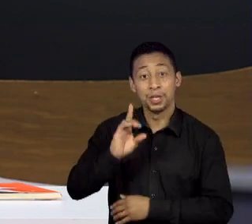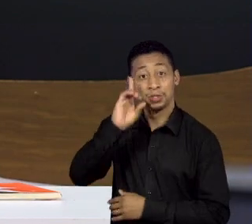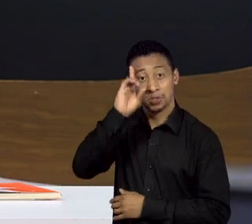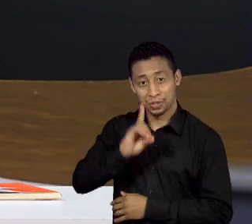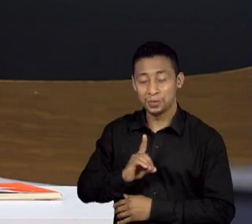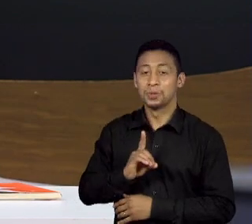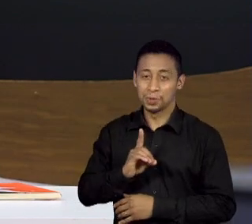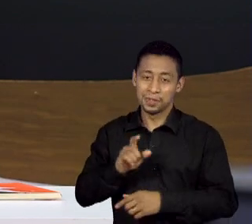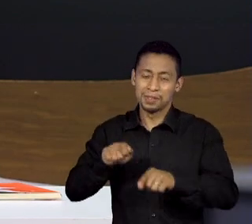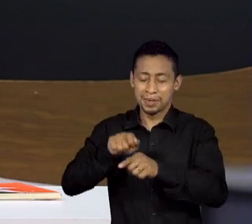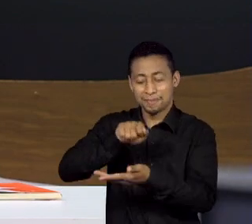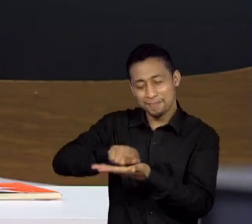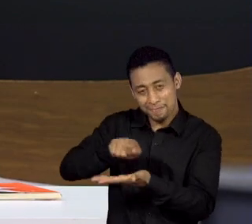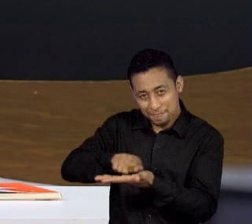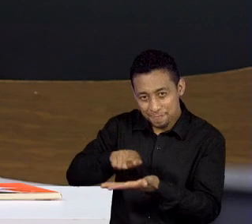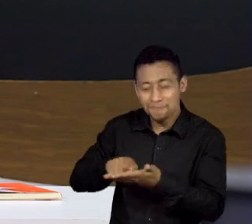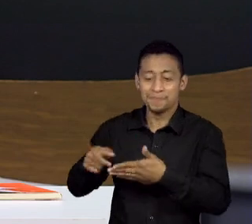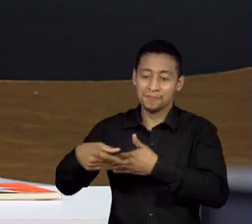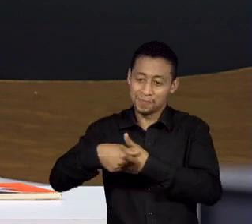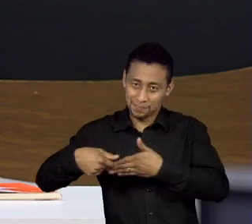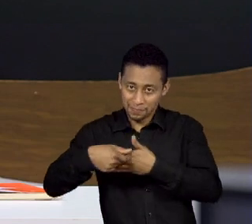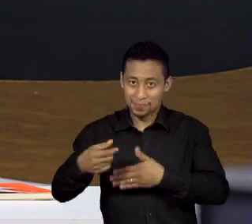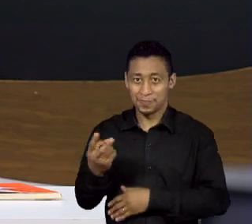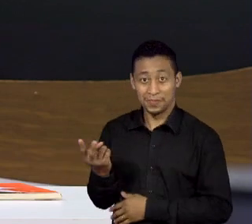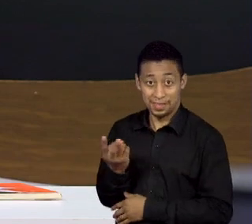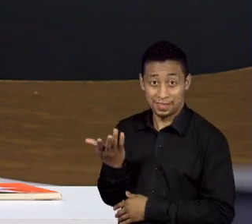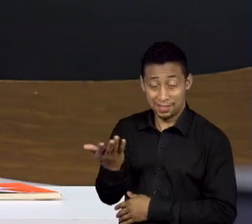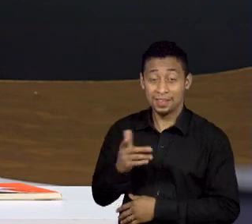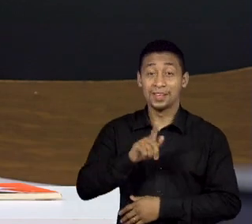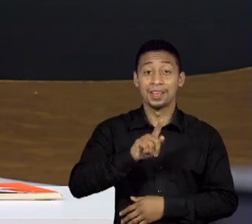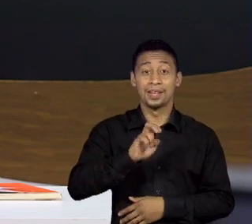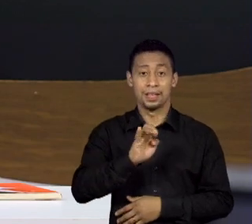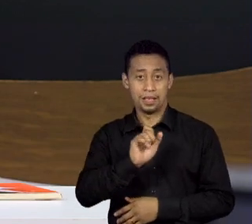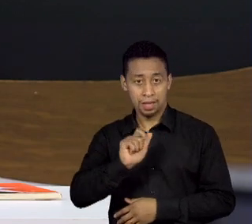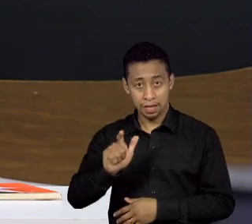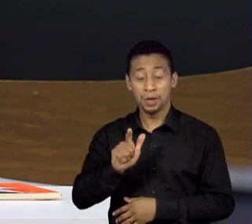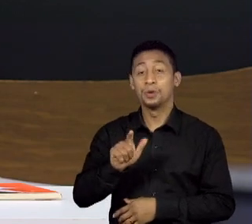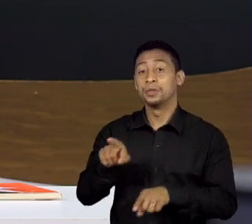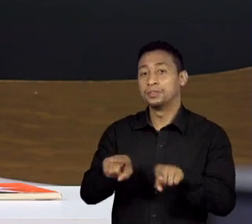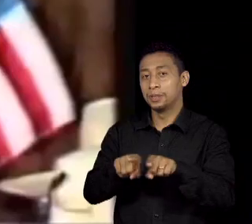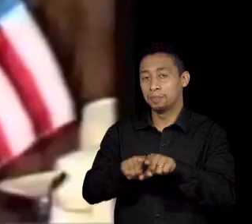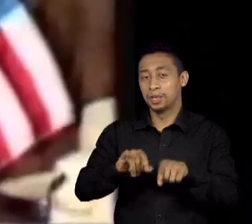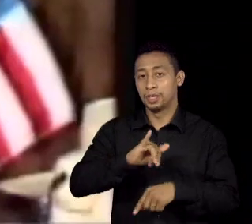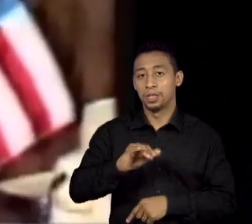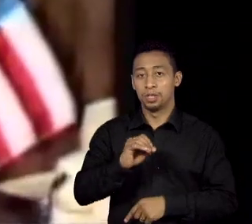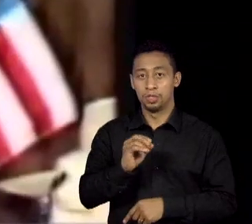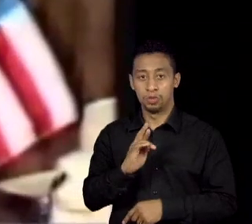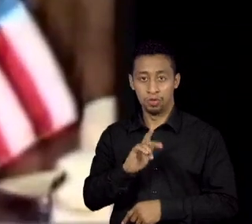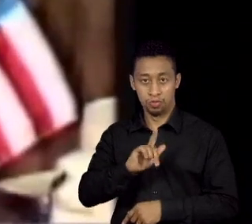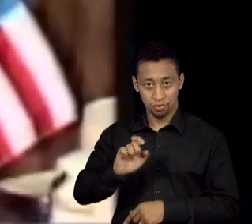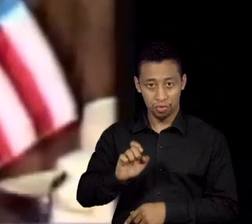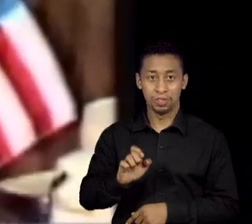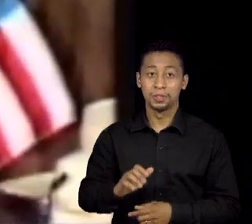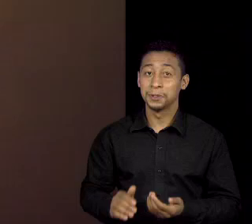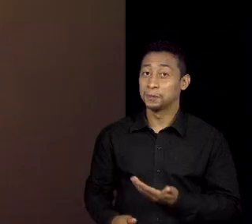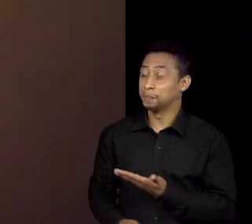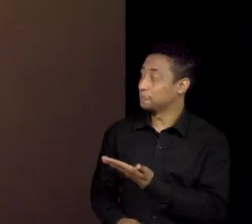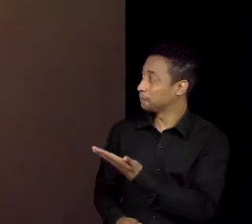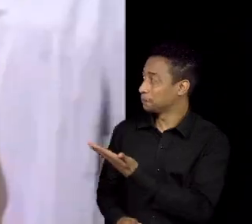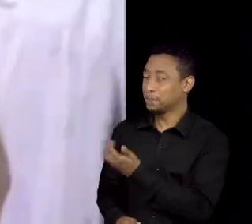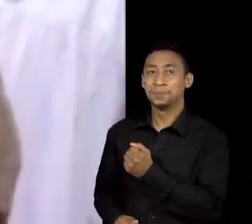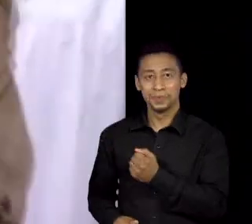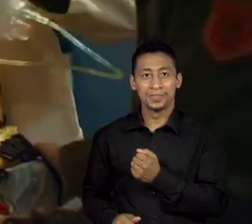diretores, roteiristas e escritores Guel Arraes e Jorge Furtado. O Bem-Amado, Alto